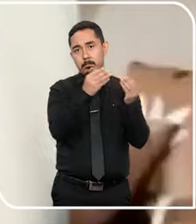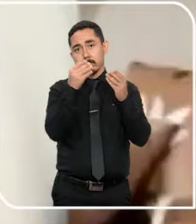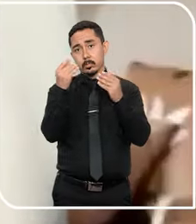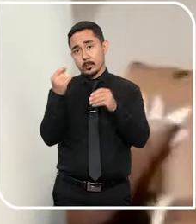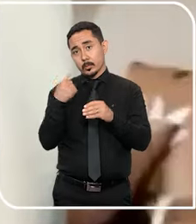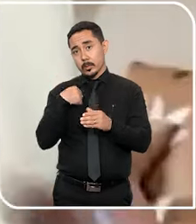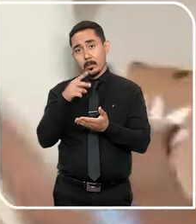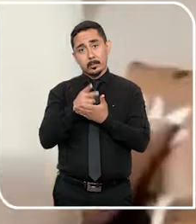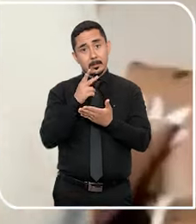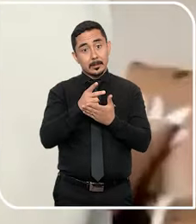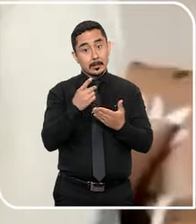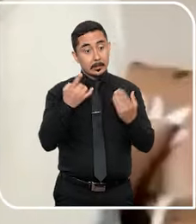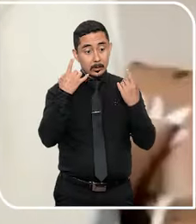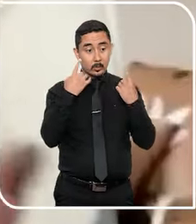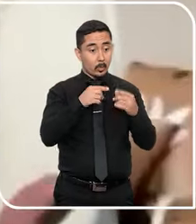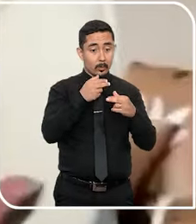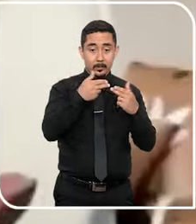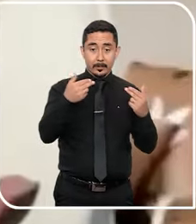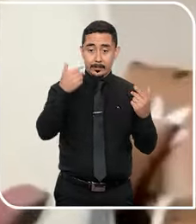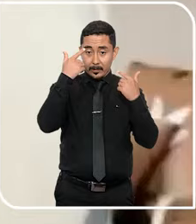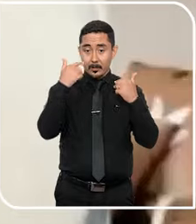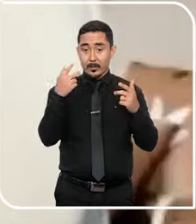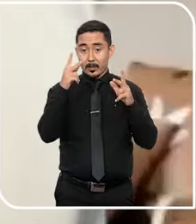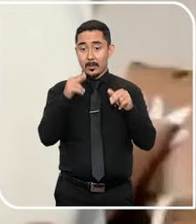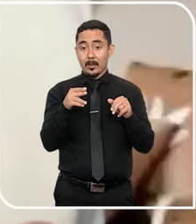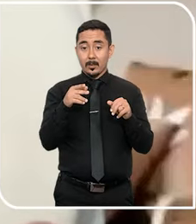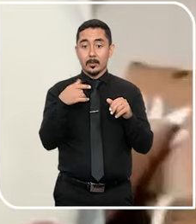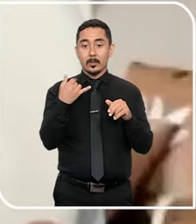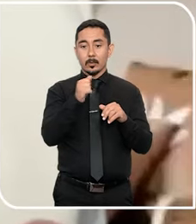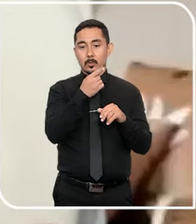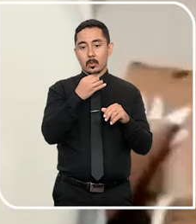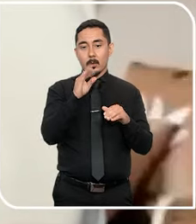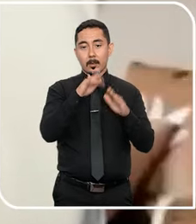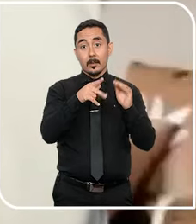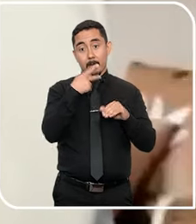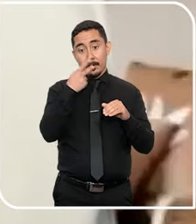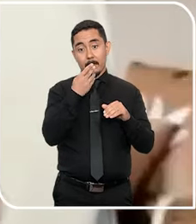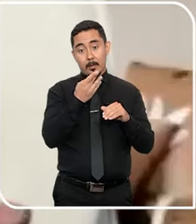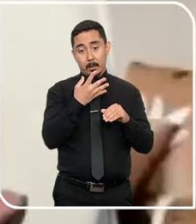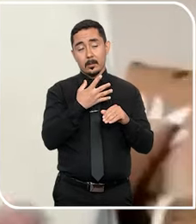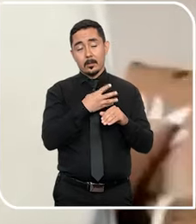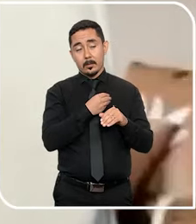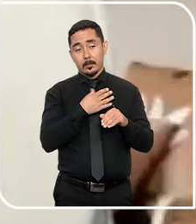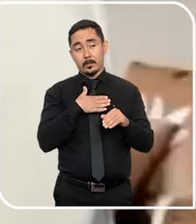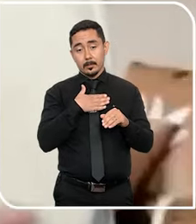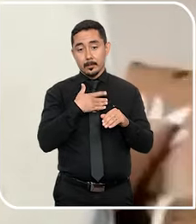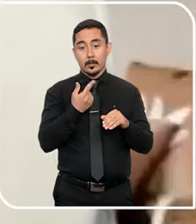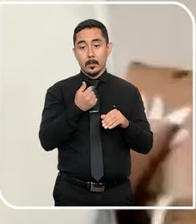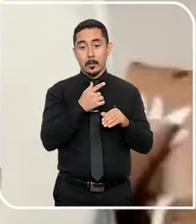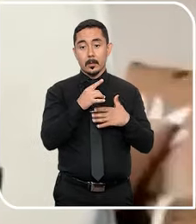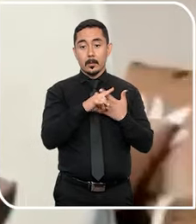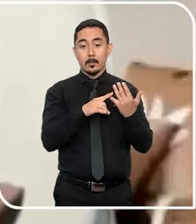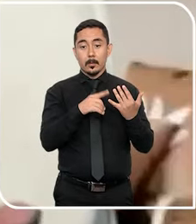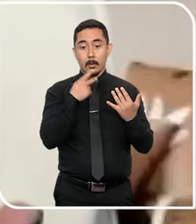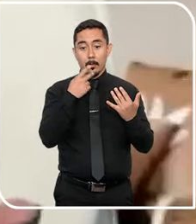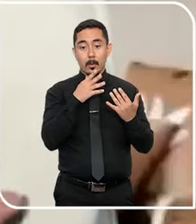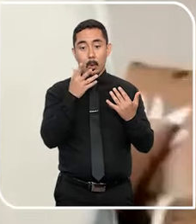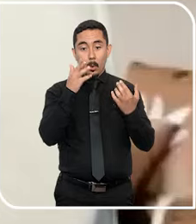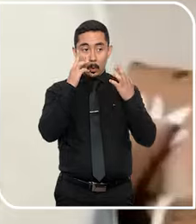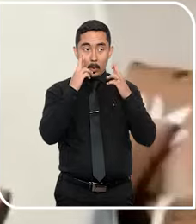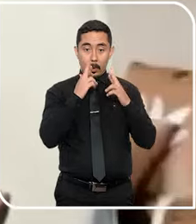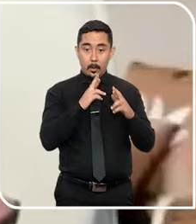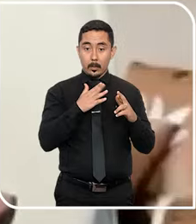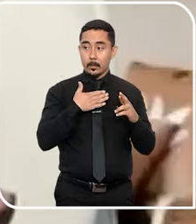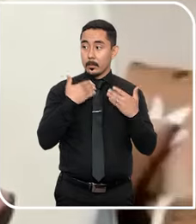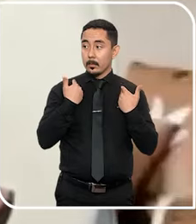coisas ao mesmo tempo nesse lugar eu violento os meus filhos e e o João fala para mim às vezes o João é a minha criança que tem deficiência ele